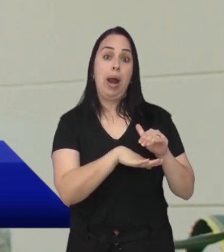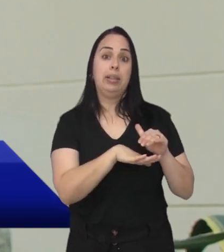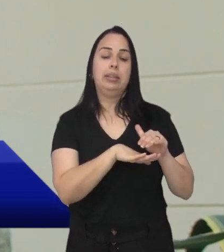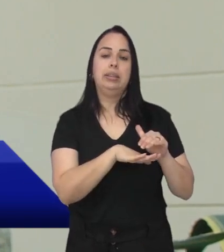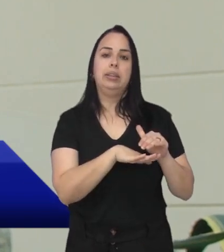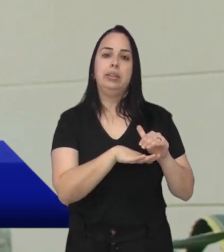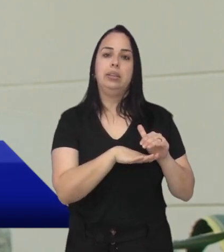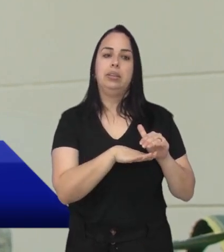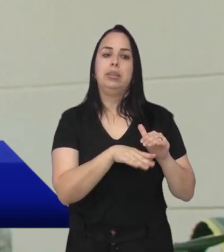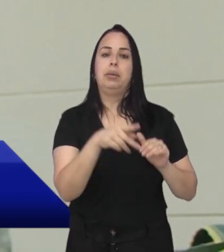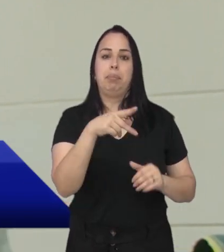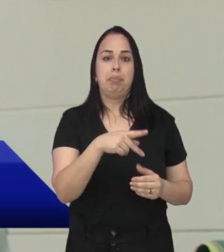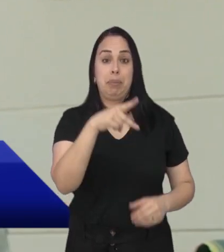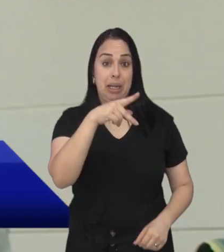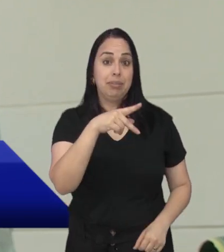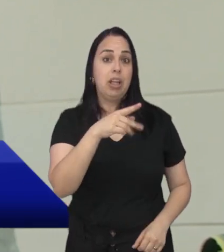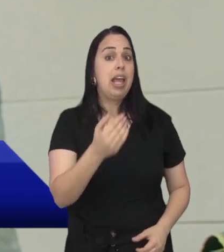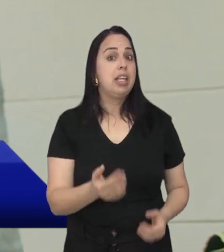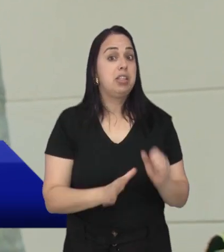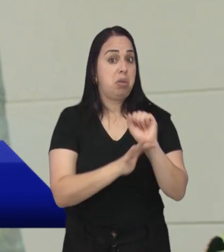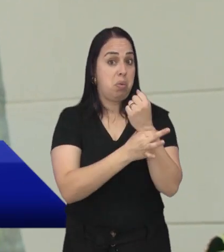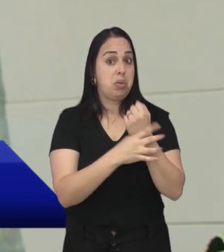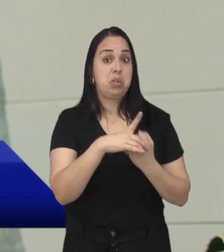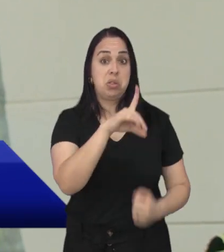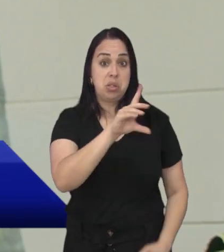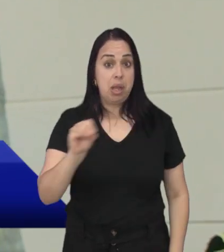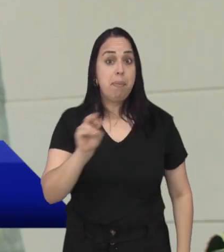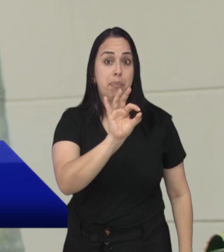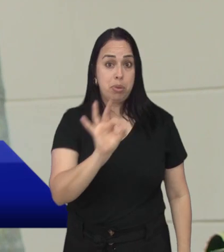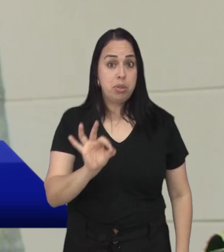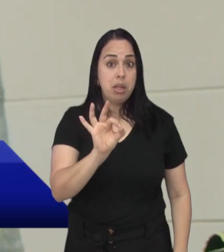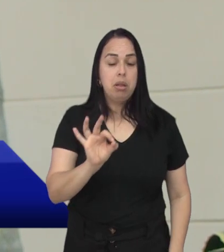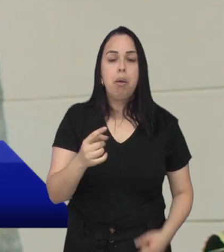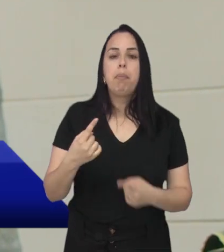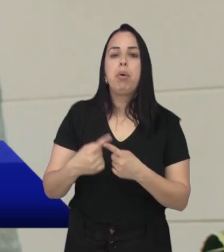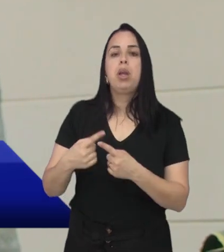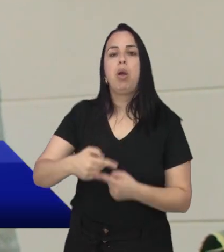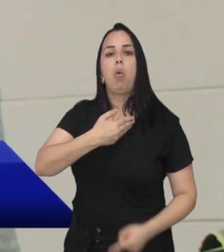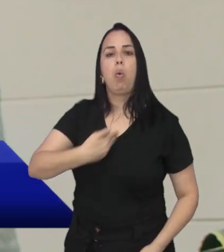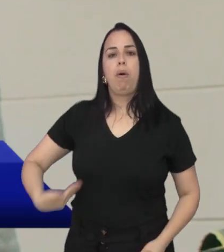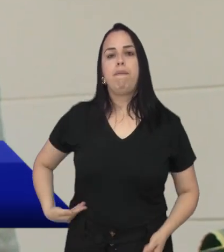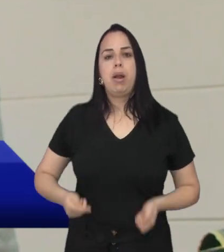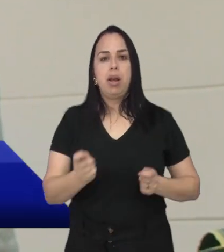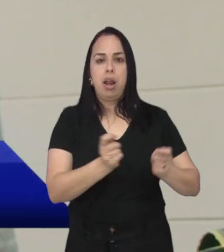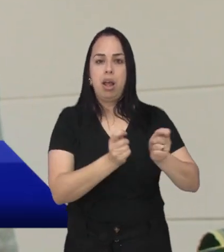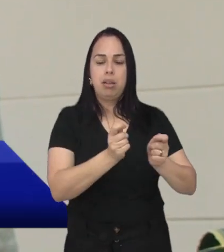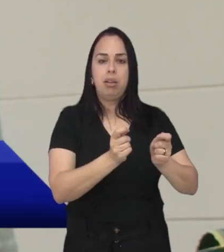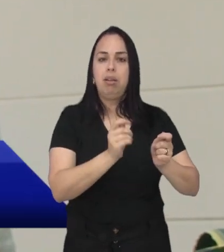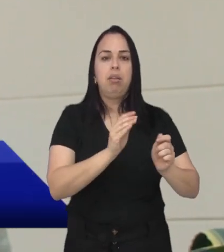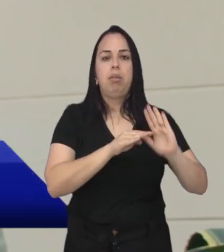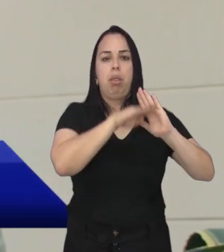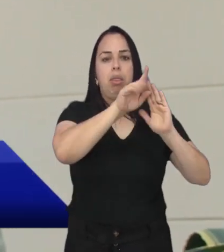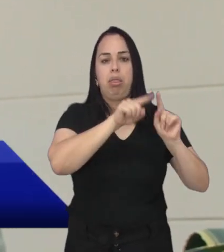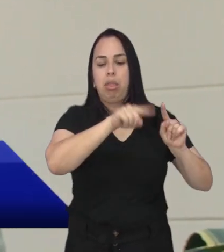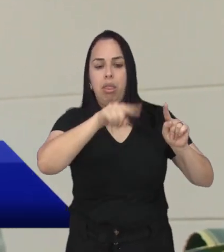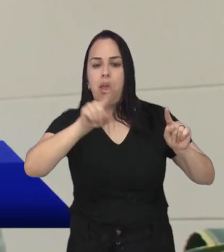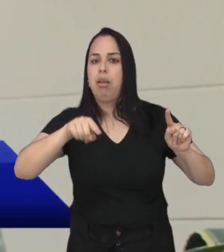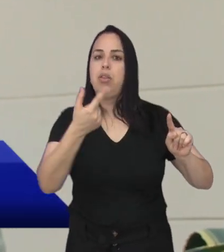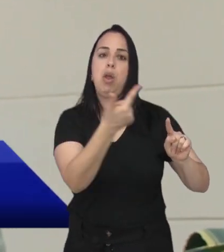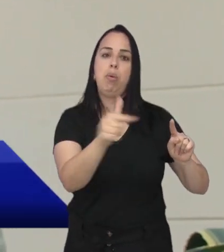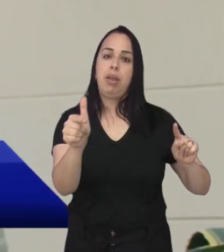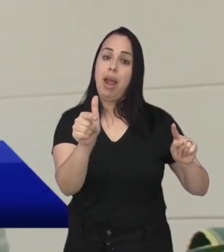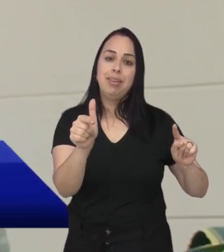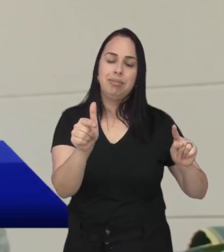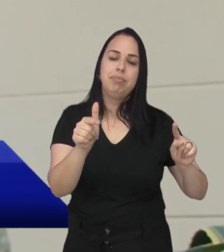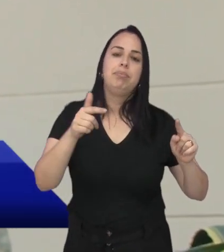poupança, é um investimento 100% seguro, que é administrado pelo governo, não tem nem qualquer tipo de oscilação.